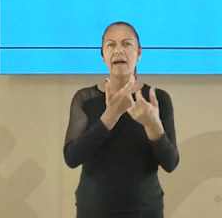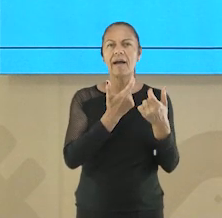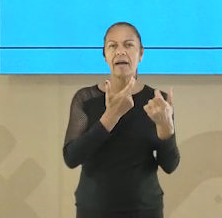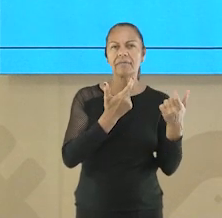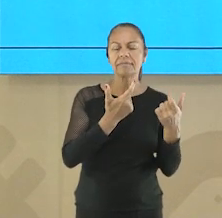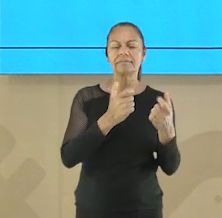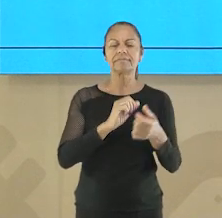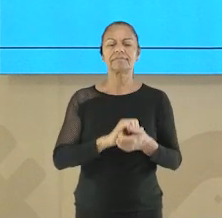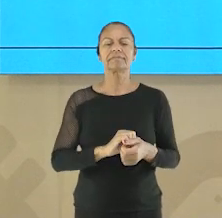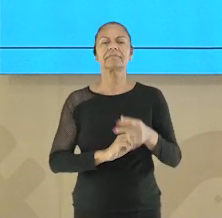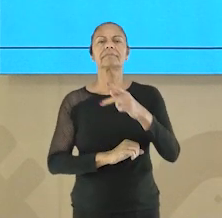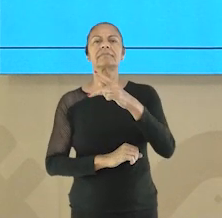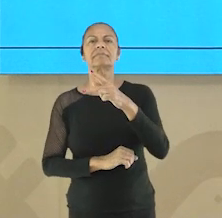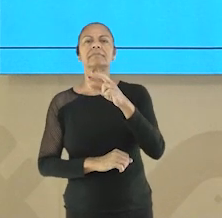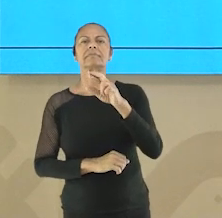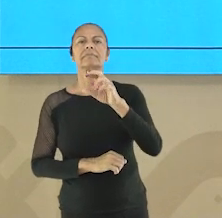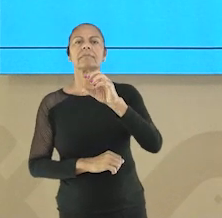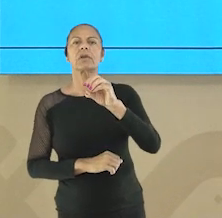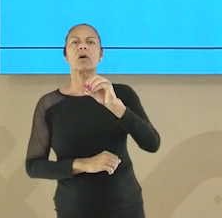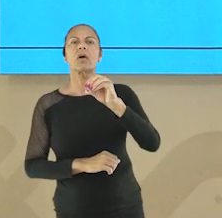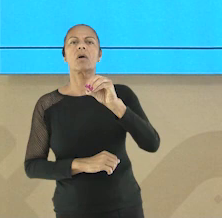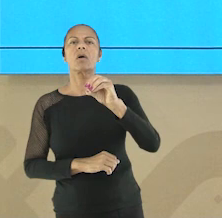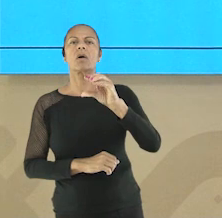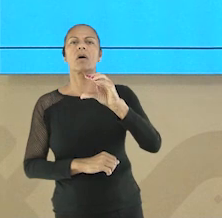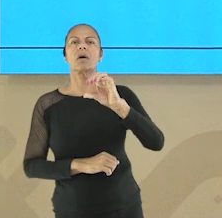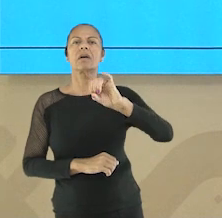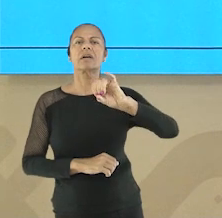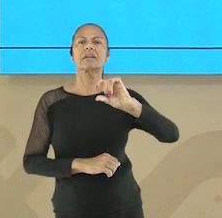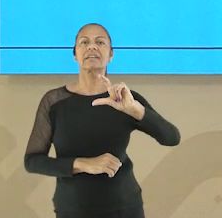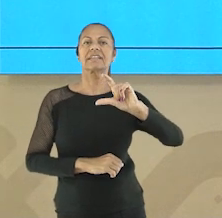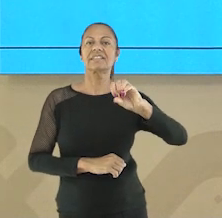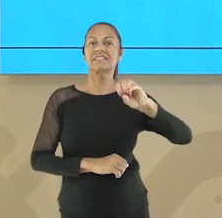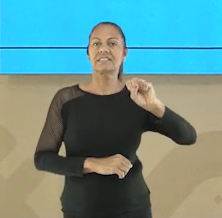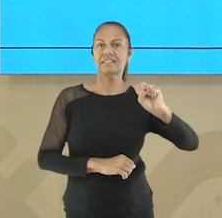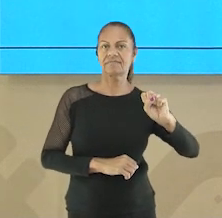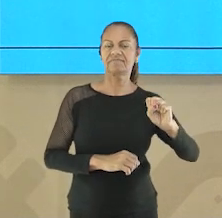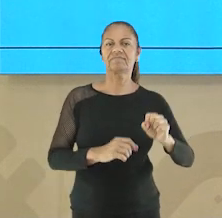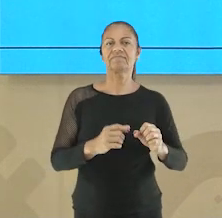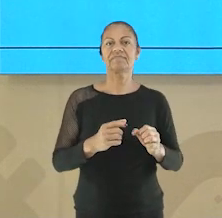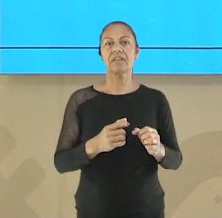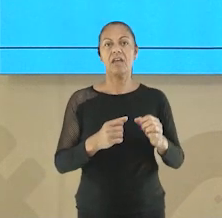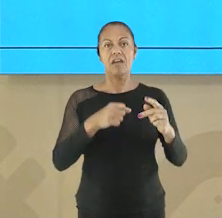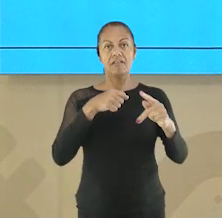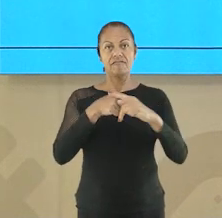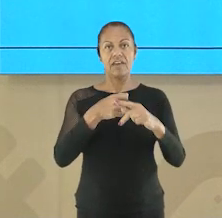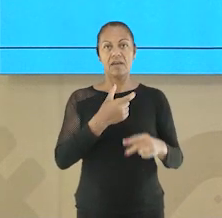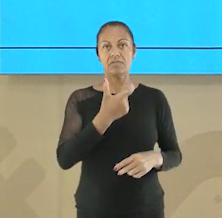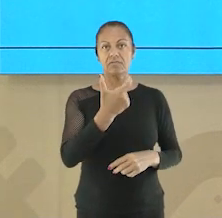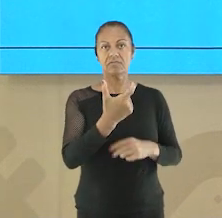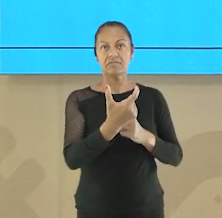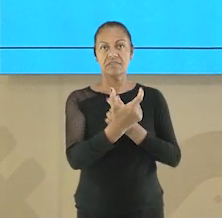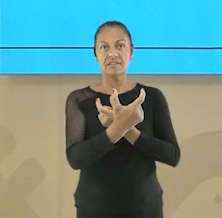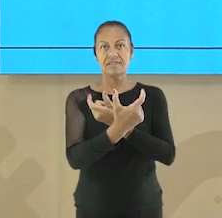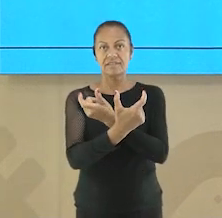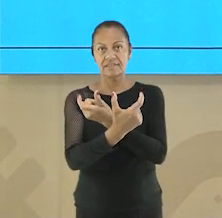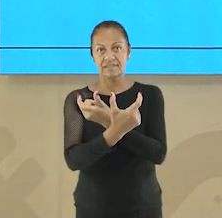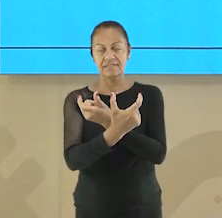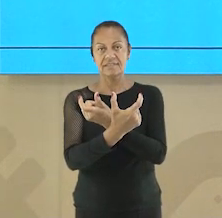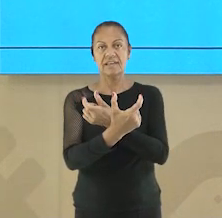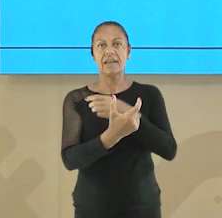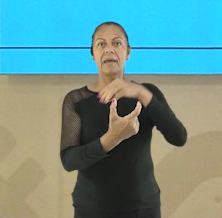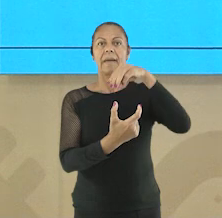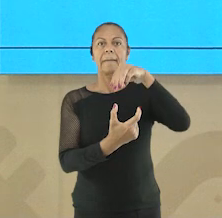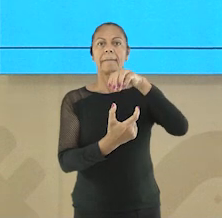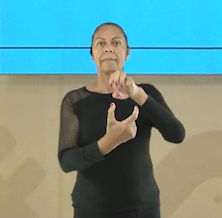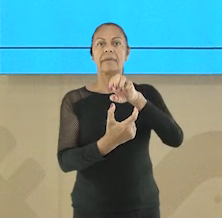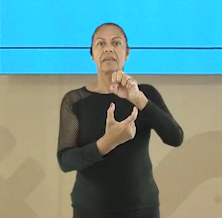A próclise é quando o pronome vem antes do verbo. Na mesóclise, o pronome aparece no meio do